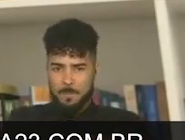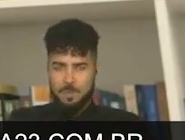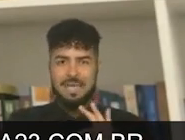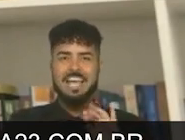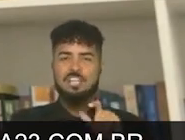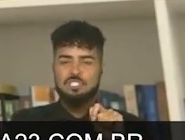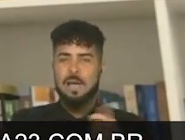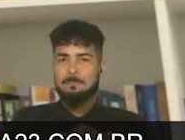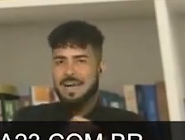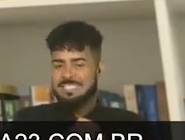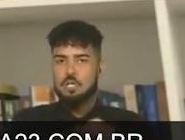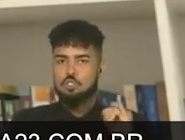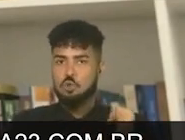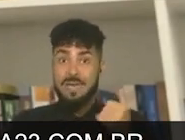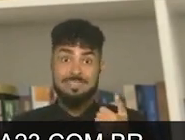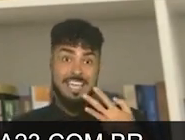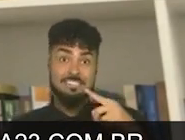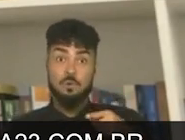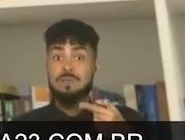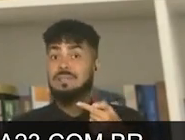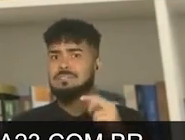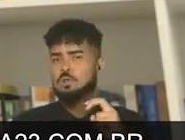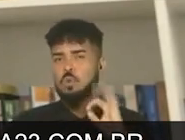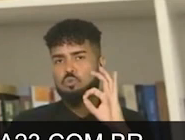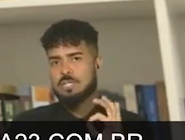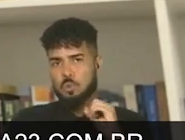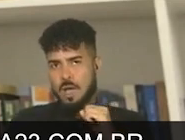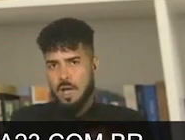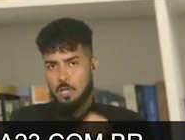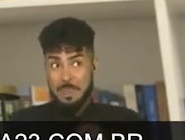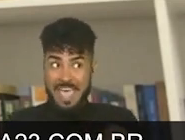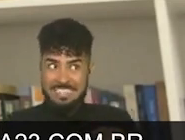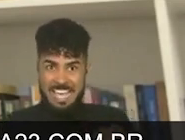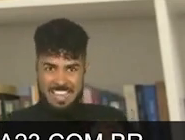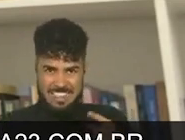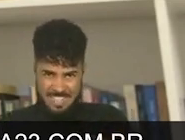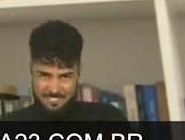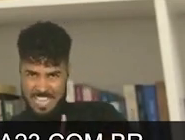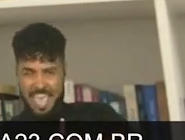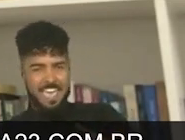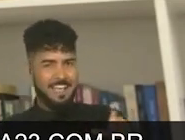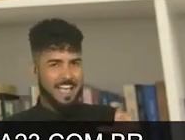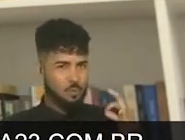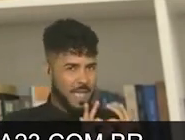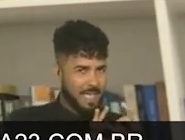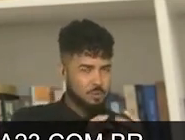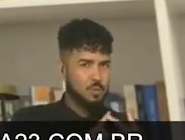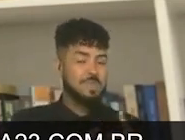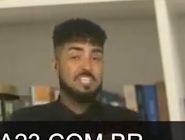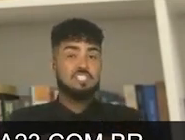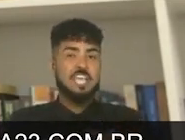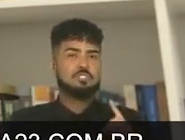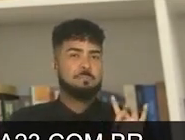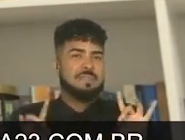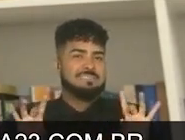em 13,75% ao ano. Essas dívidas normalmente giram em torno do cartão de crédito ou do cheque especial. Quem